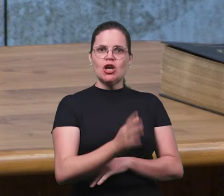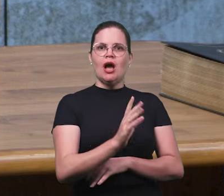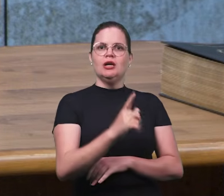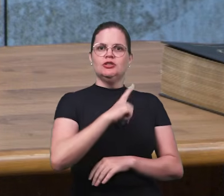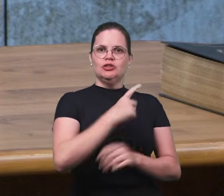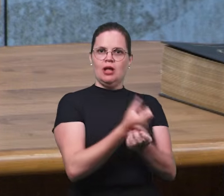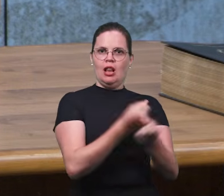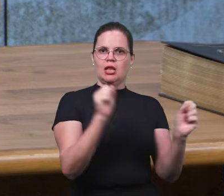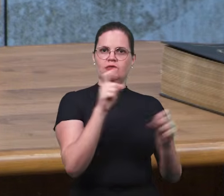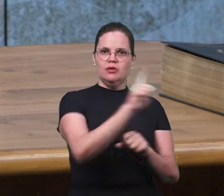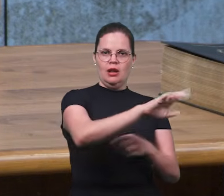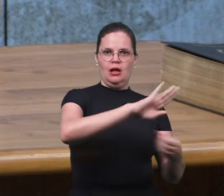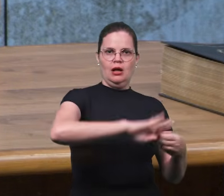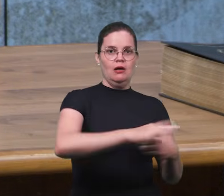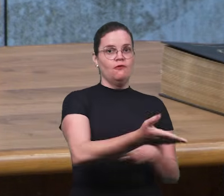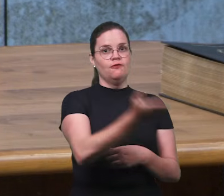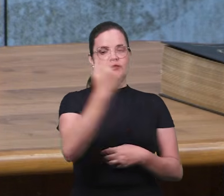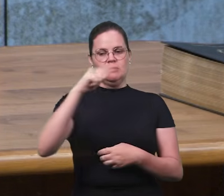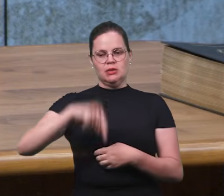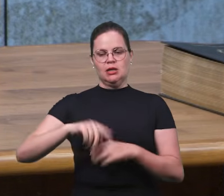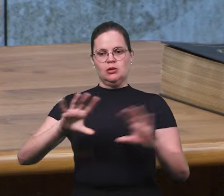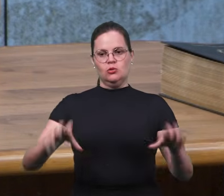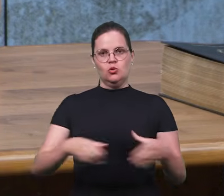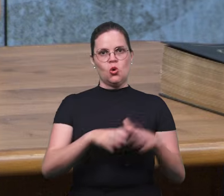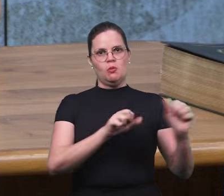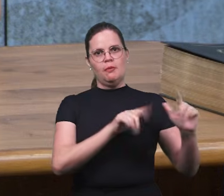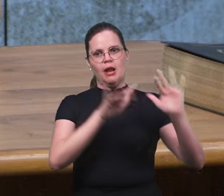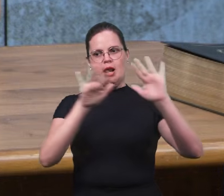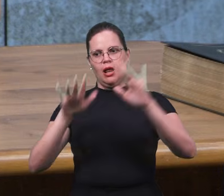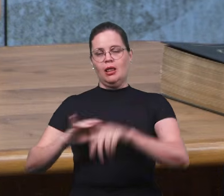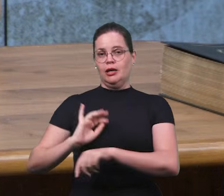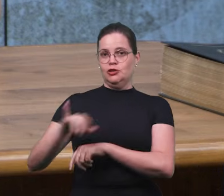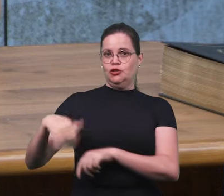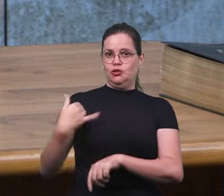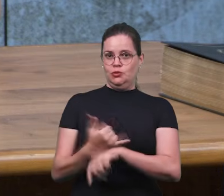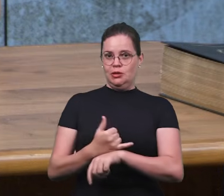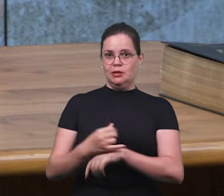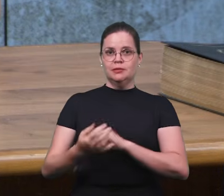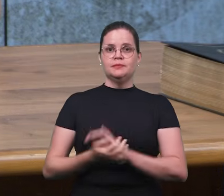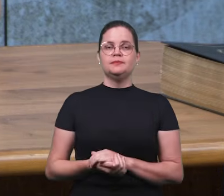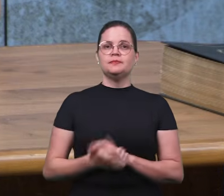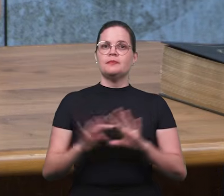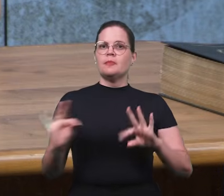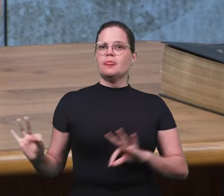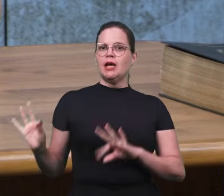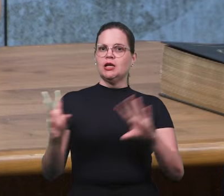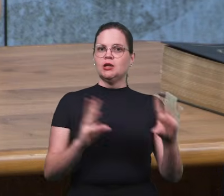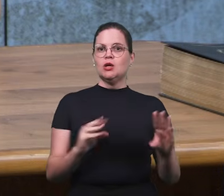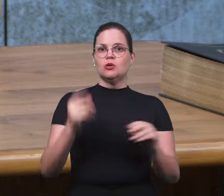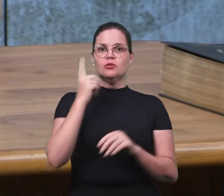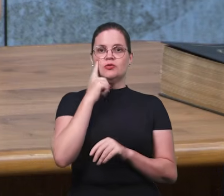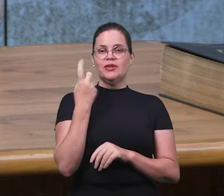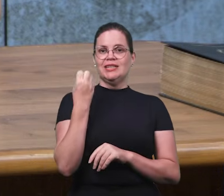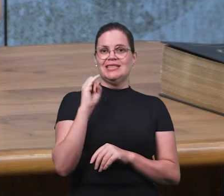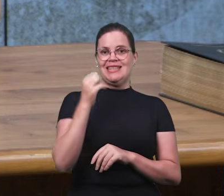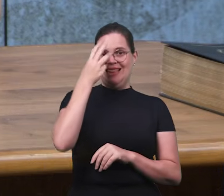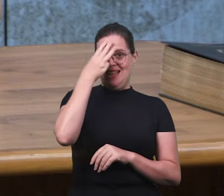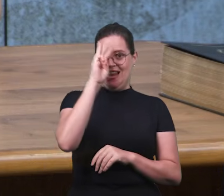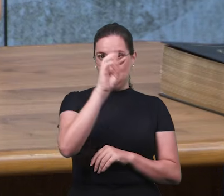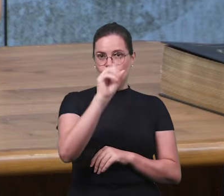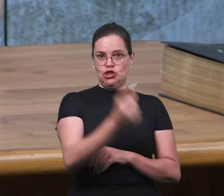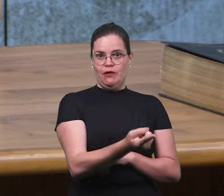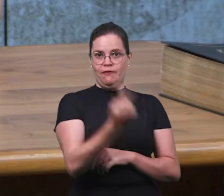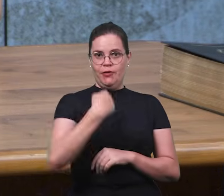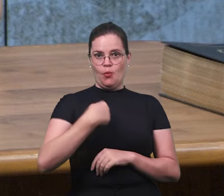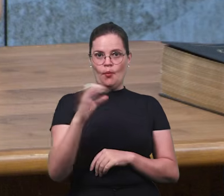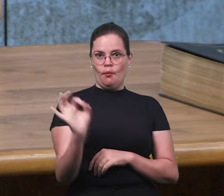se ajuntassem em Jerusalém. E que todo aquele que em 3 dias não viesse,